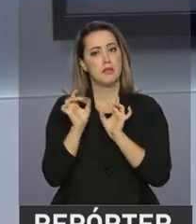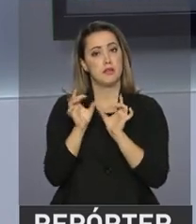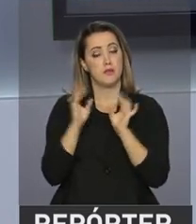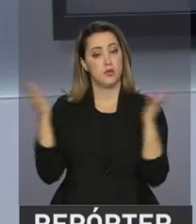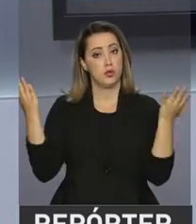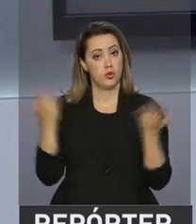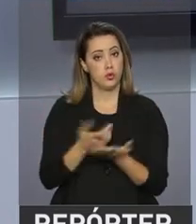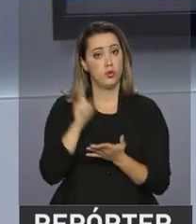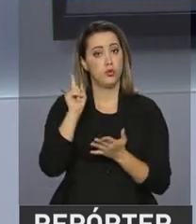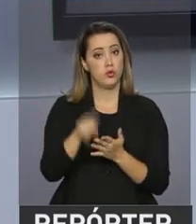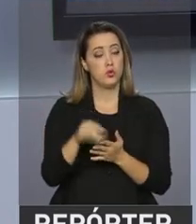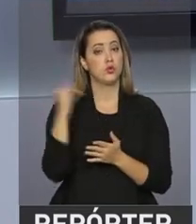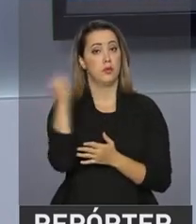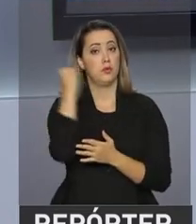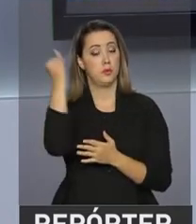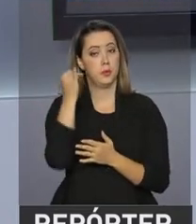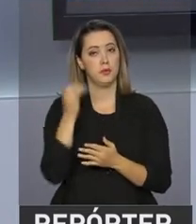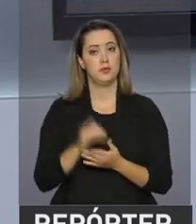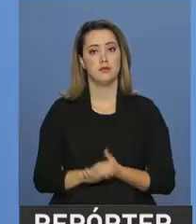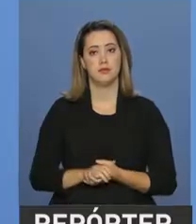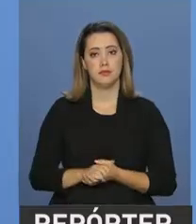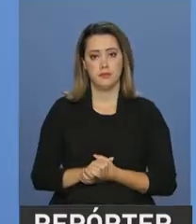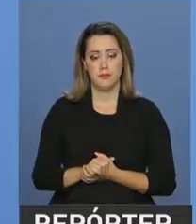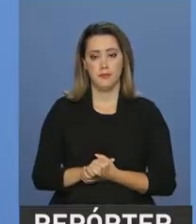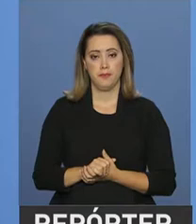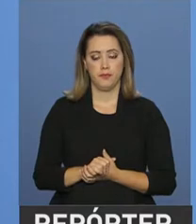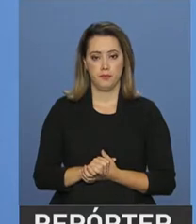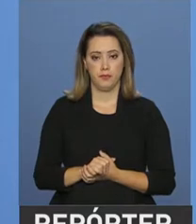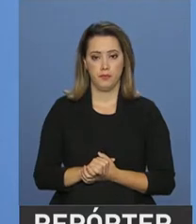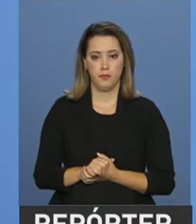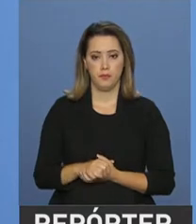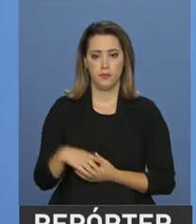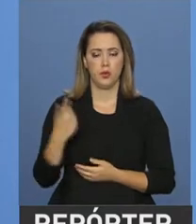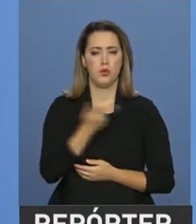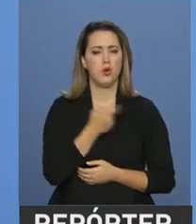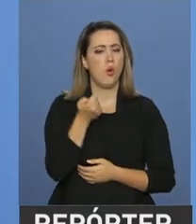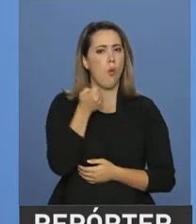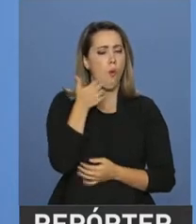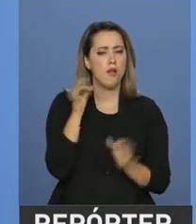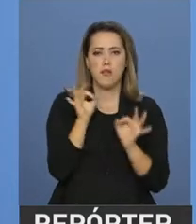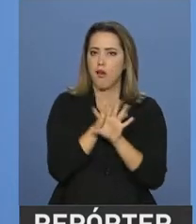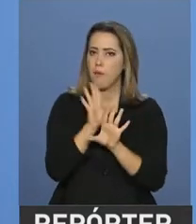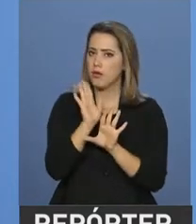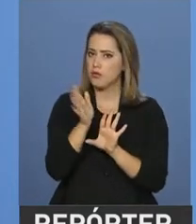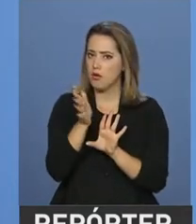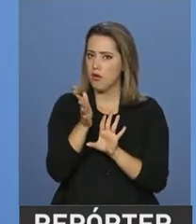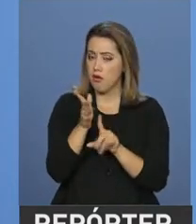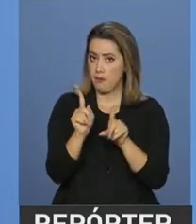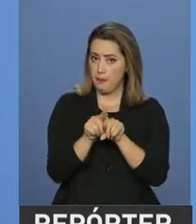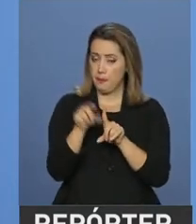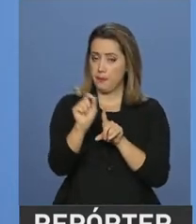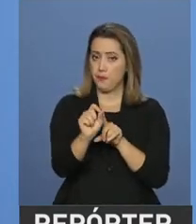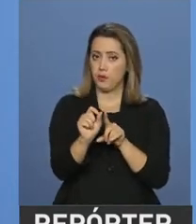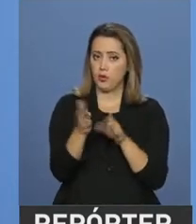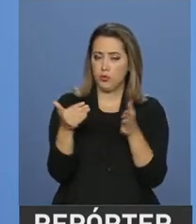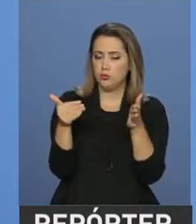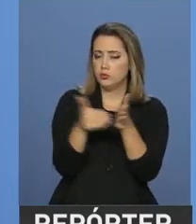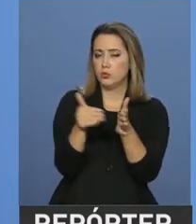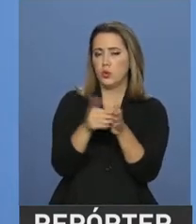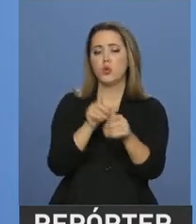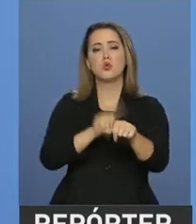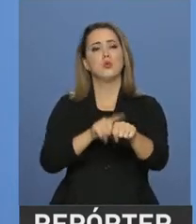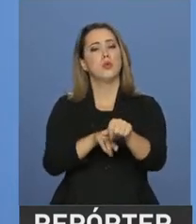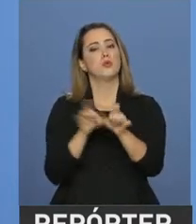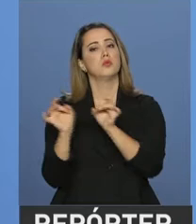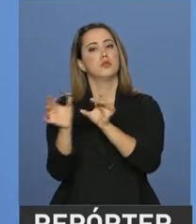de hoje são um marco estamos concluindo a última etapa para a